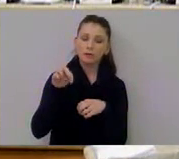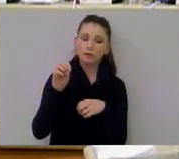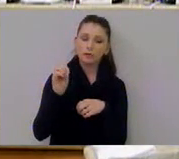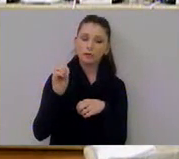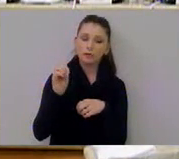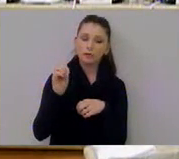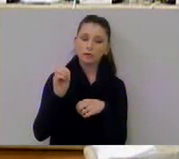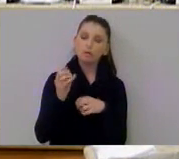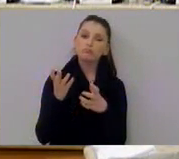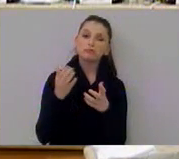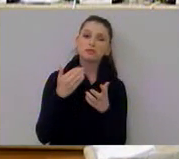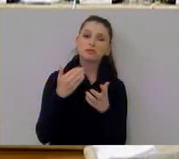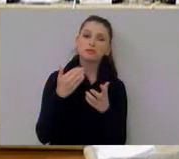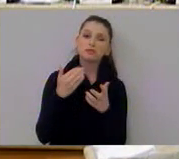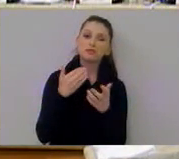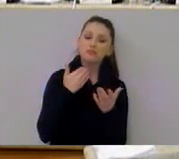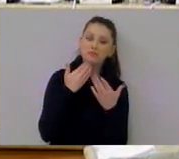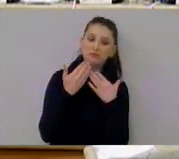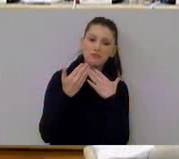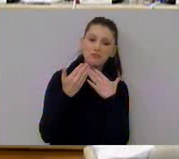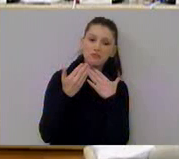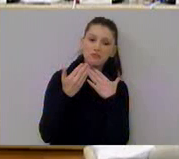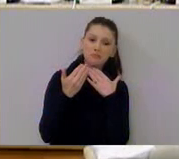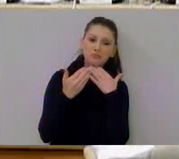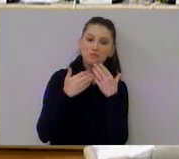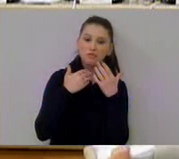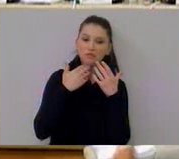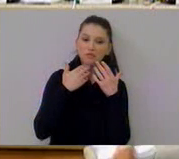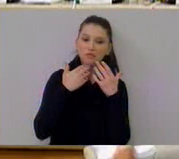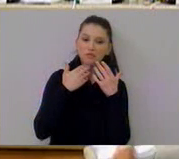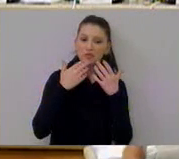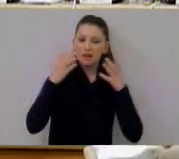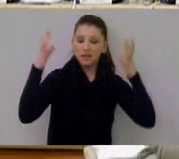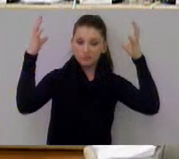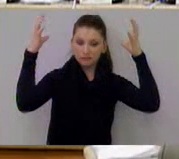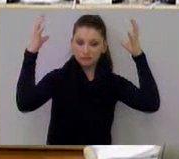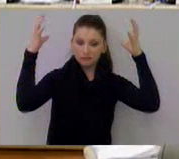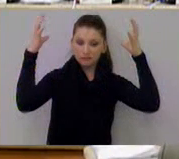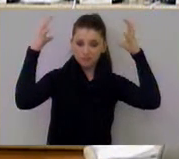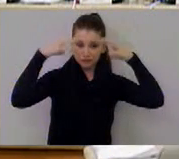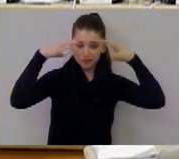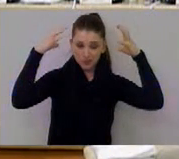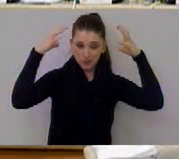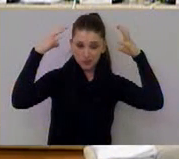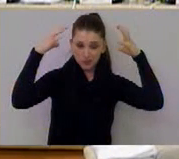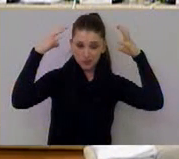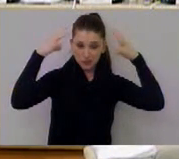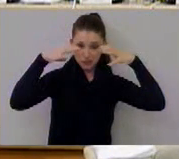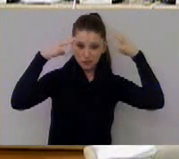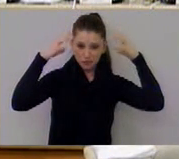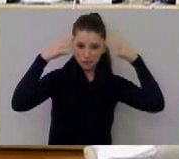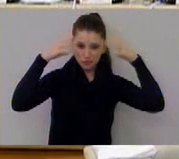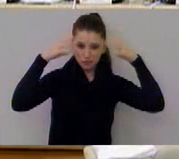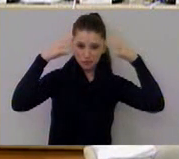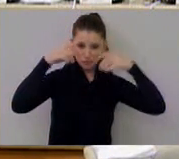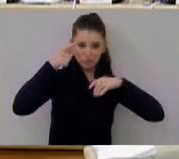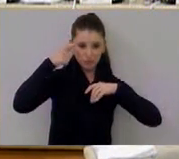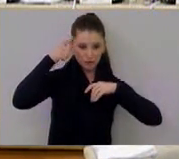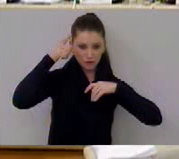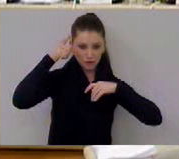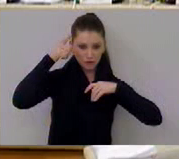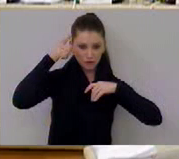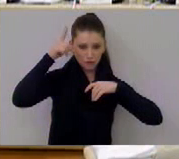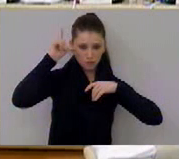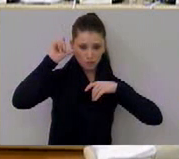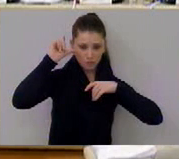das chuvas, da nossa chuva que teve ontem, da enxurrada forte